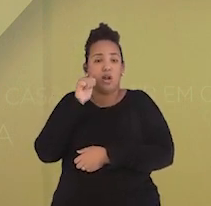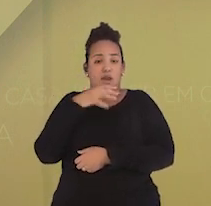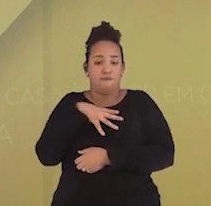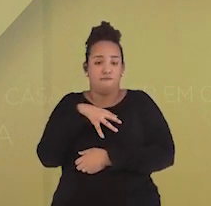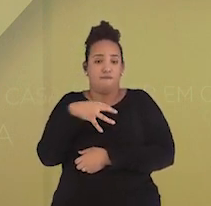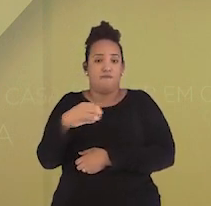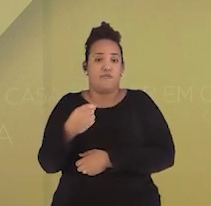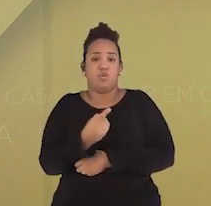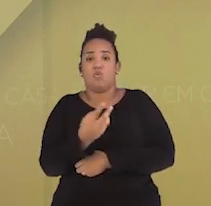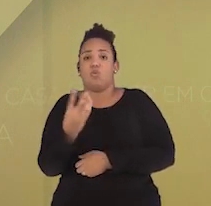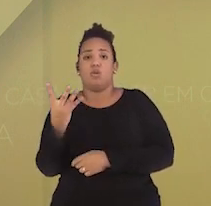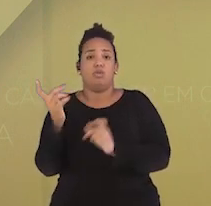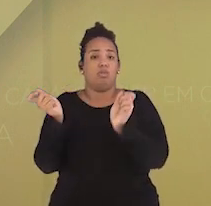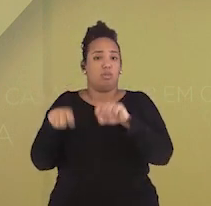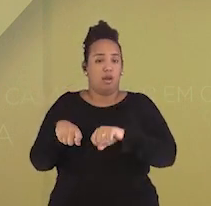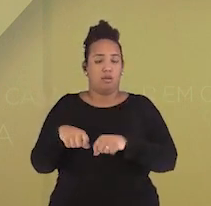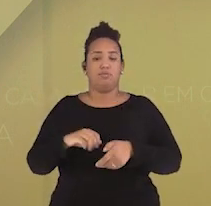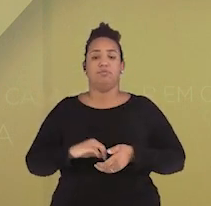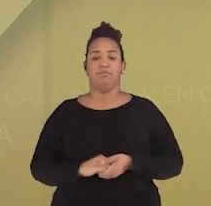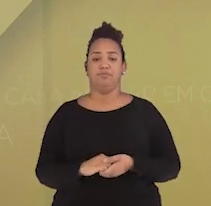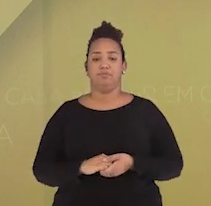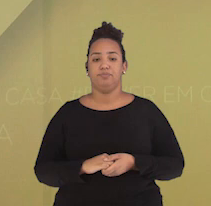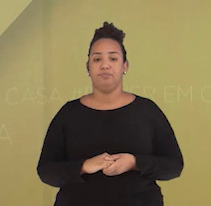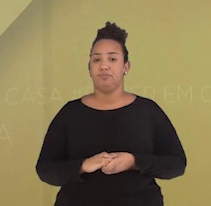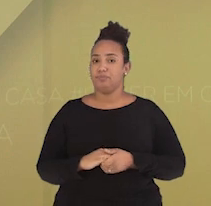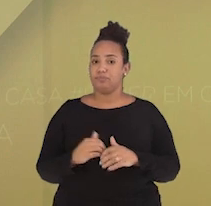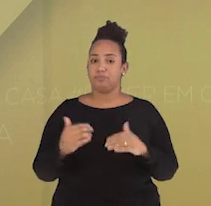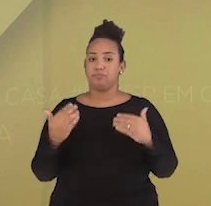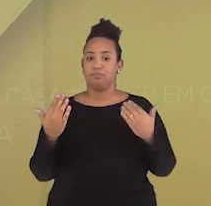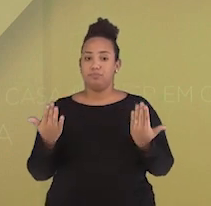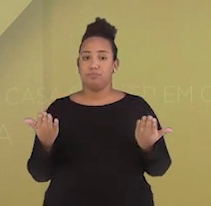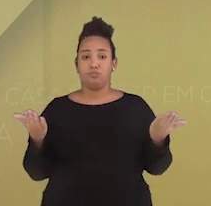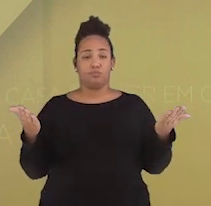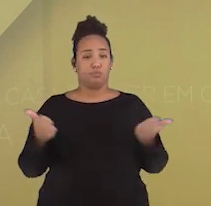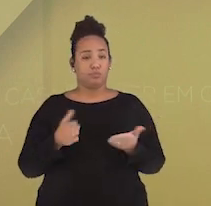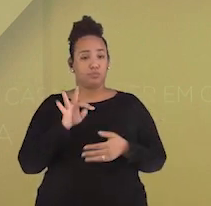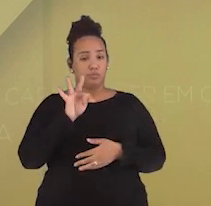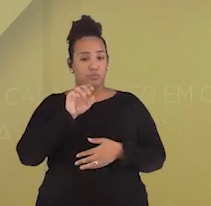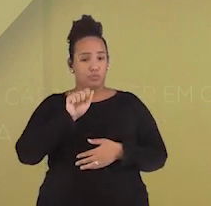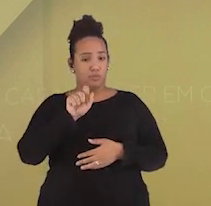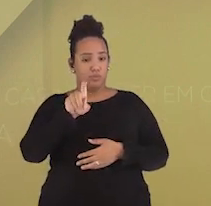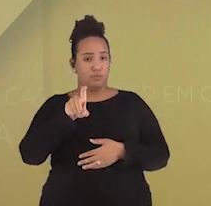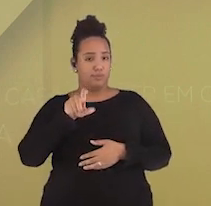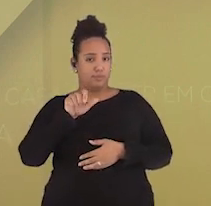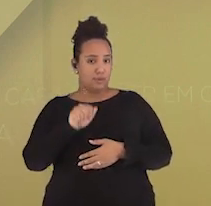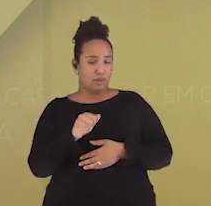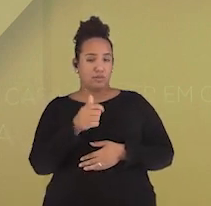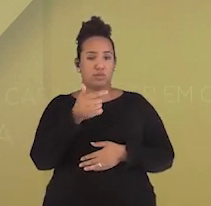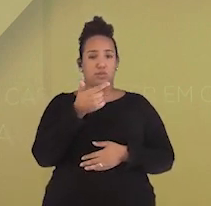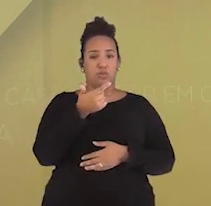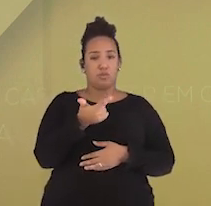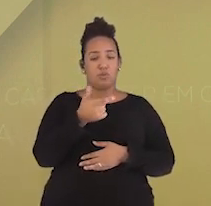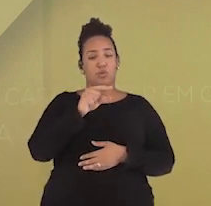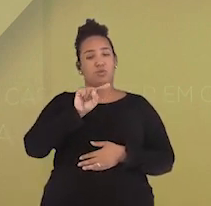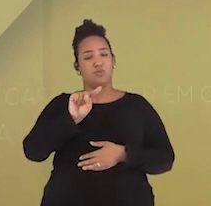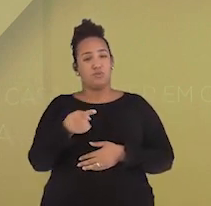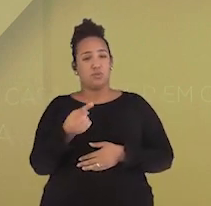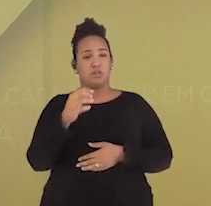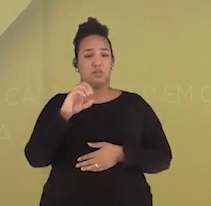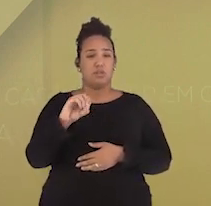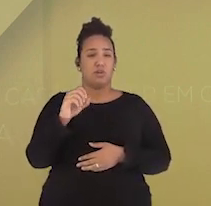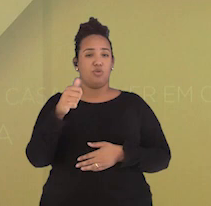fértil. Atualmente, esta taxa está abaixo de 2,01 filhos por